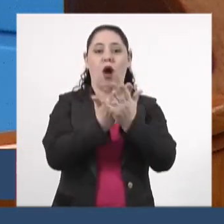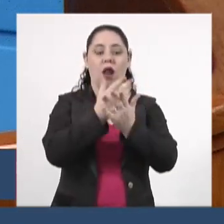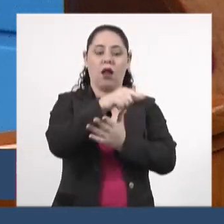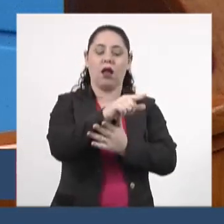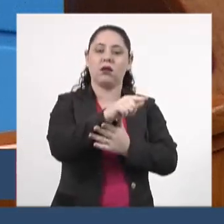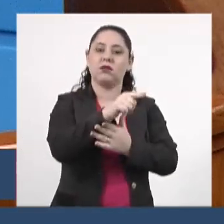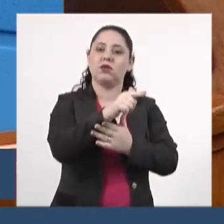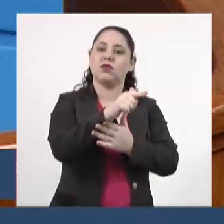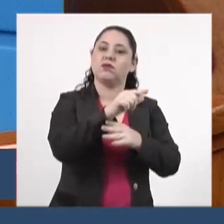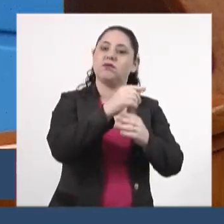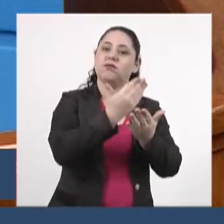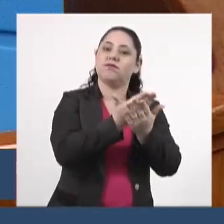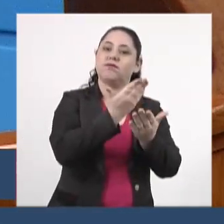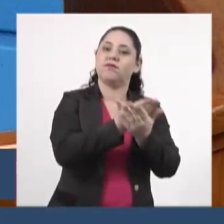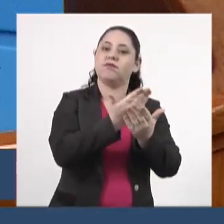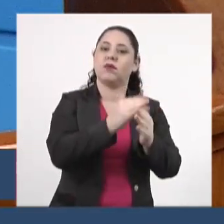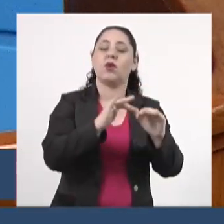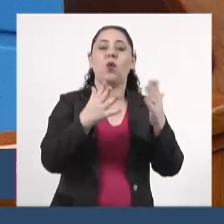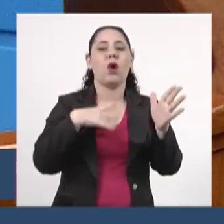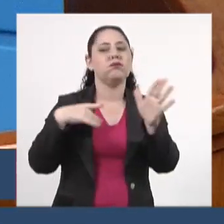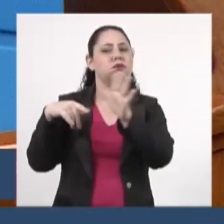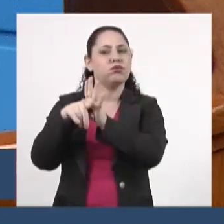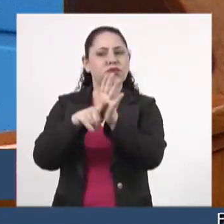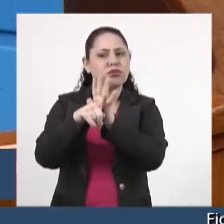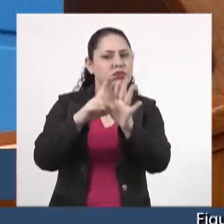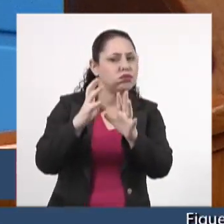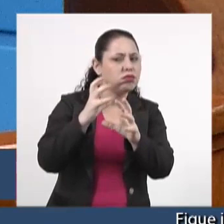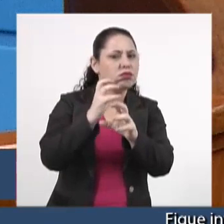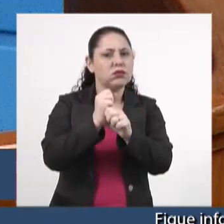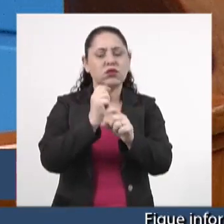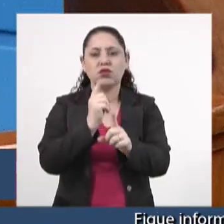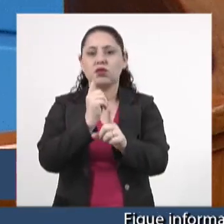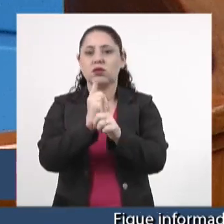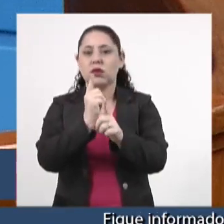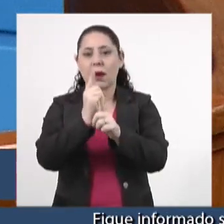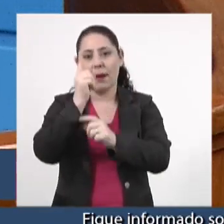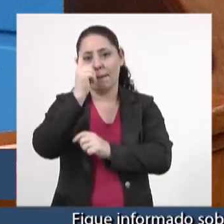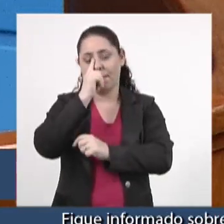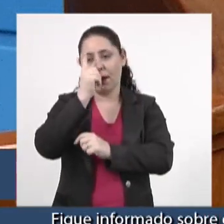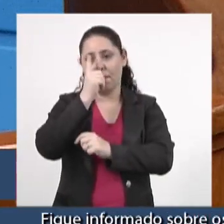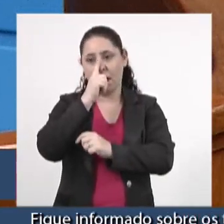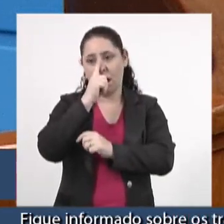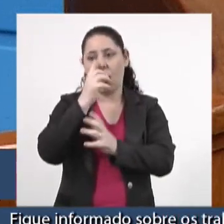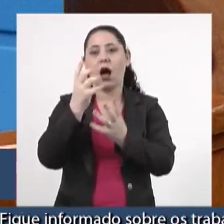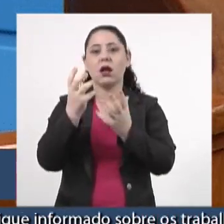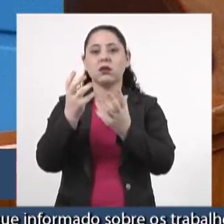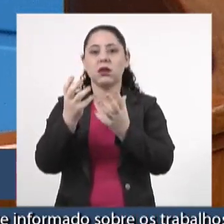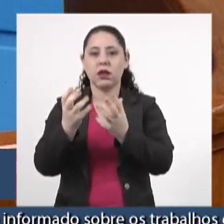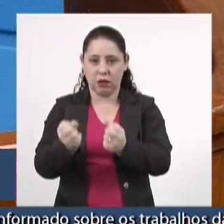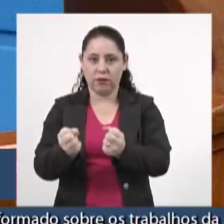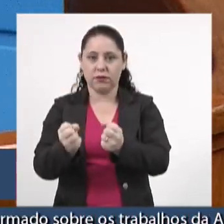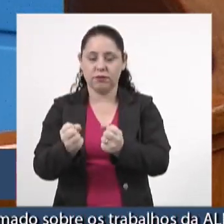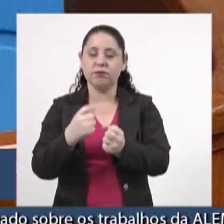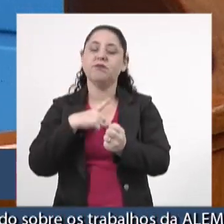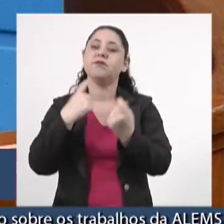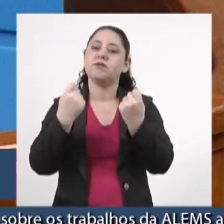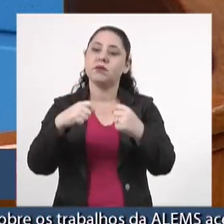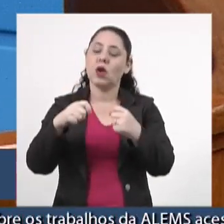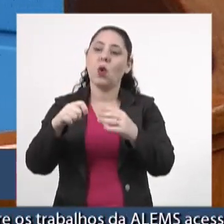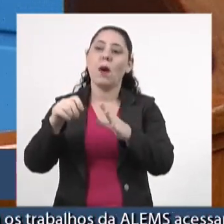e com as apurações, né, ali com o processo, né, descobriu-se que a mãe era conivente com a situação, então a criança teve que